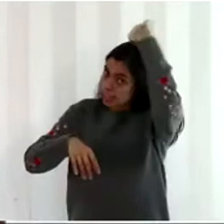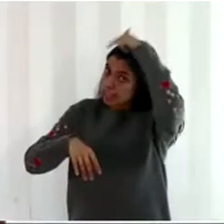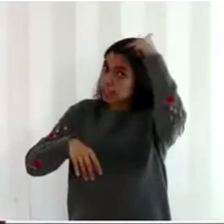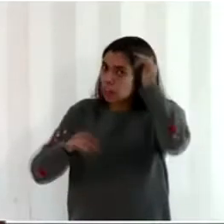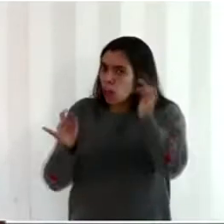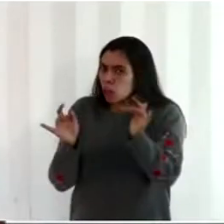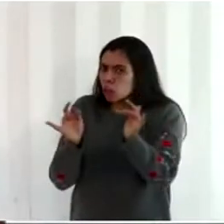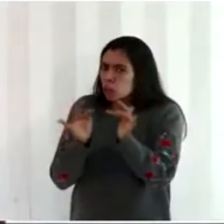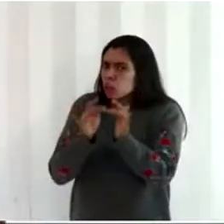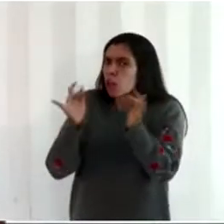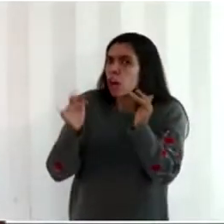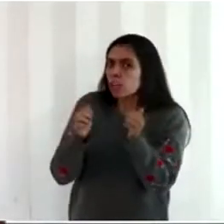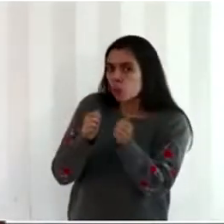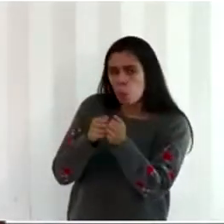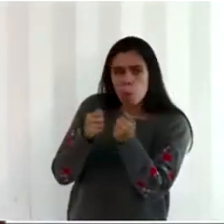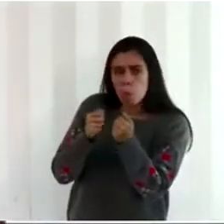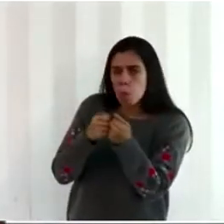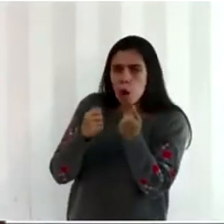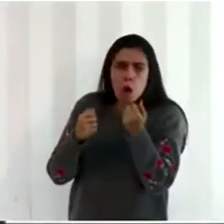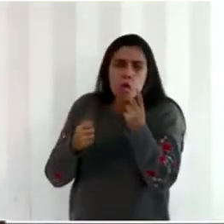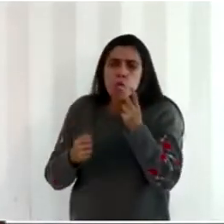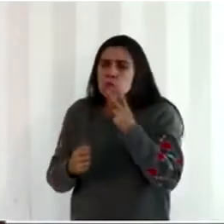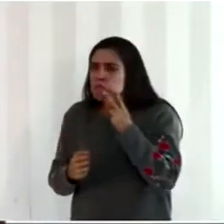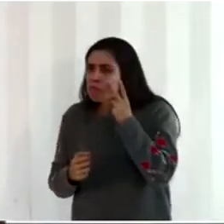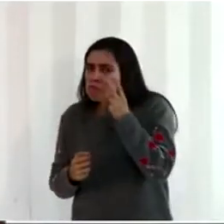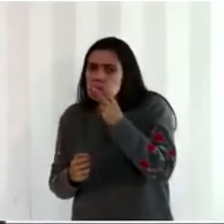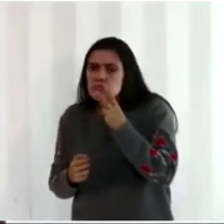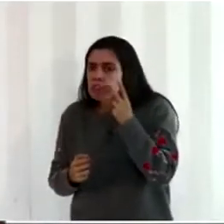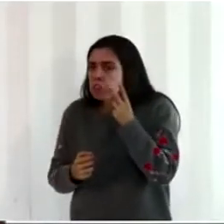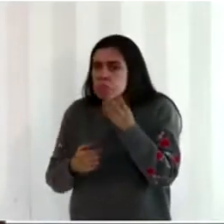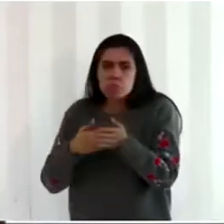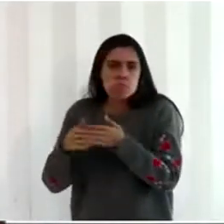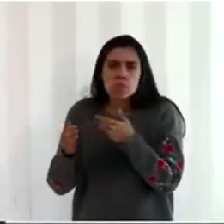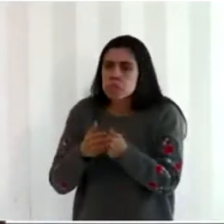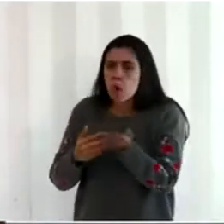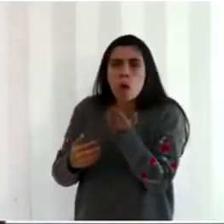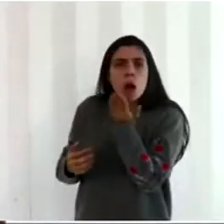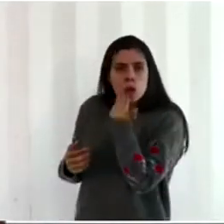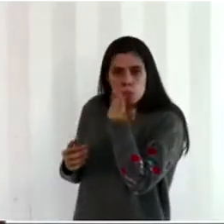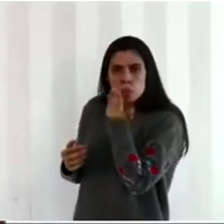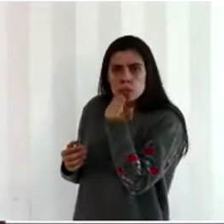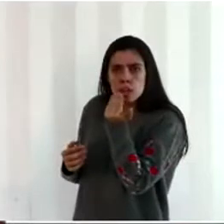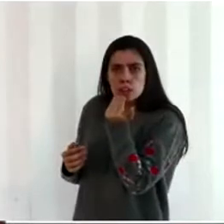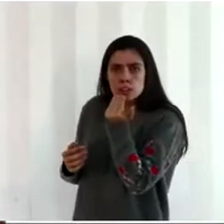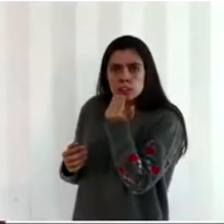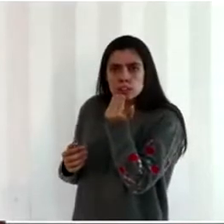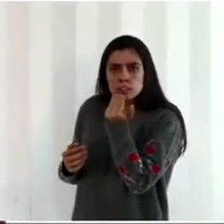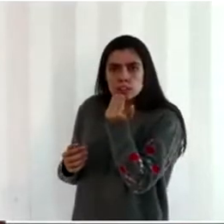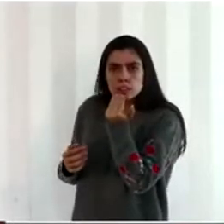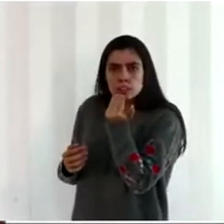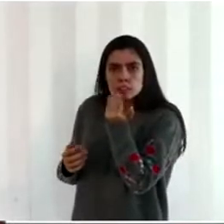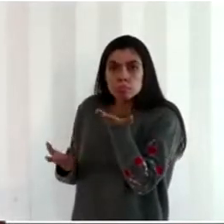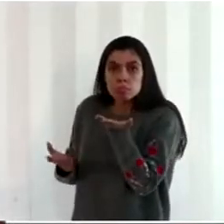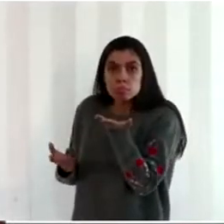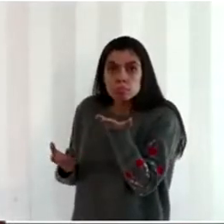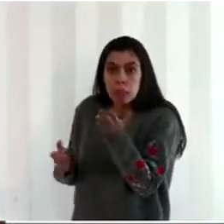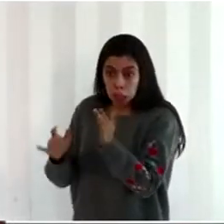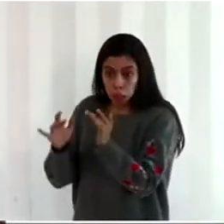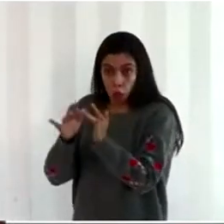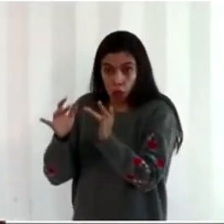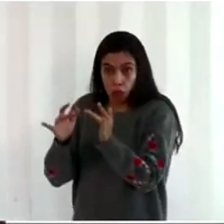no cozinhado, ou no vinho, ou no azeite, ou em qualquer outro mantimento, ficará isto